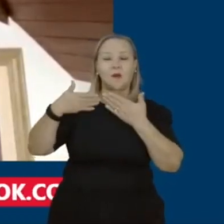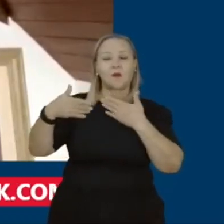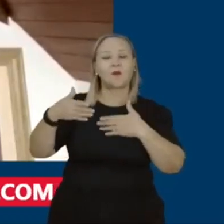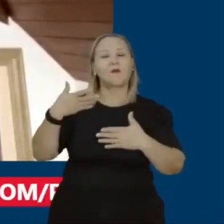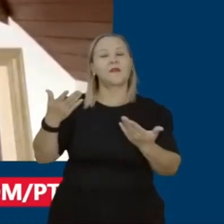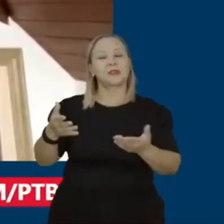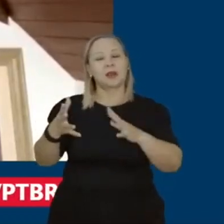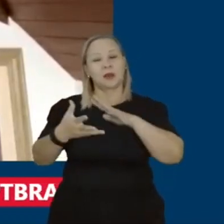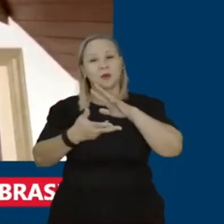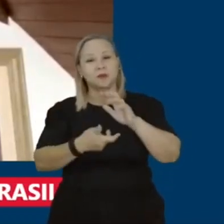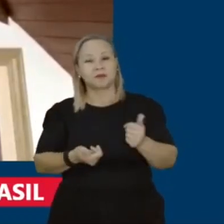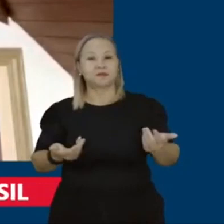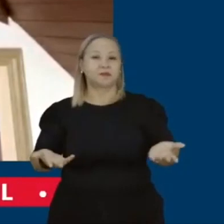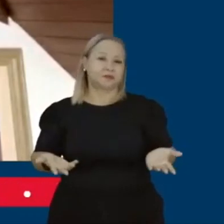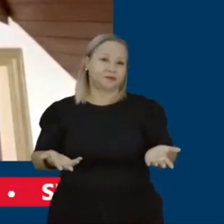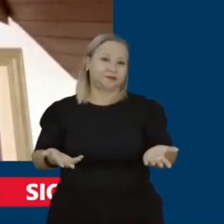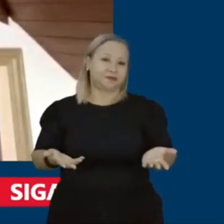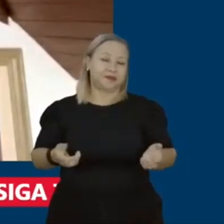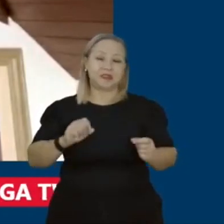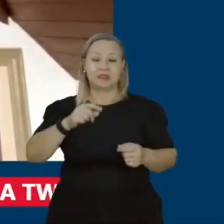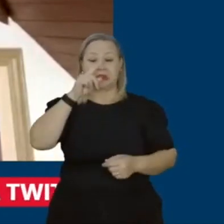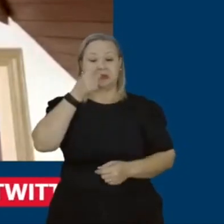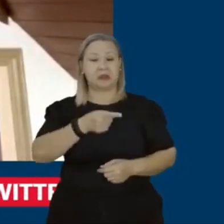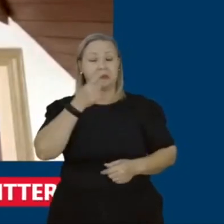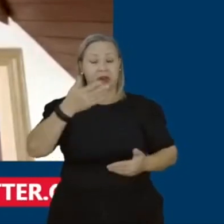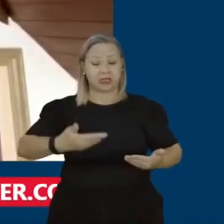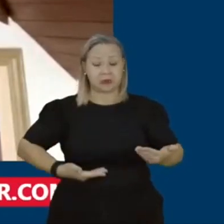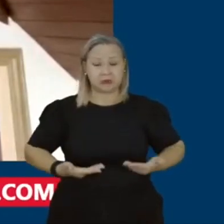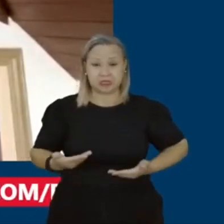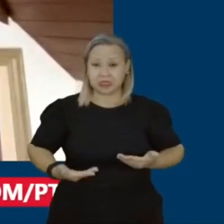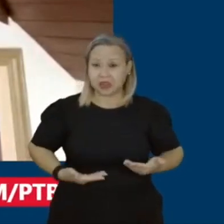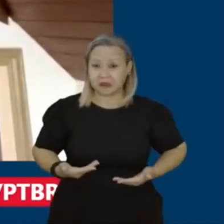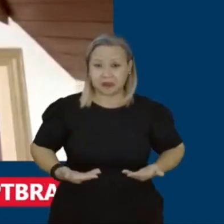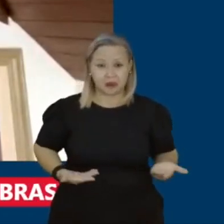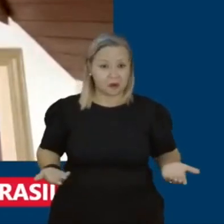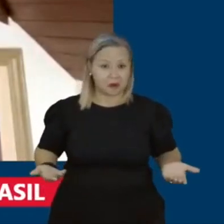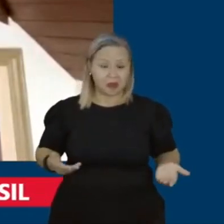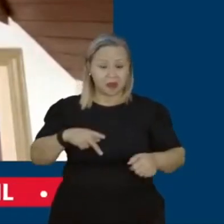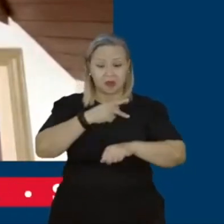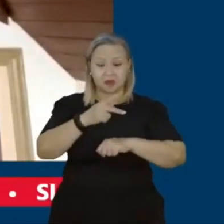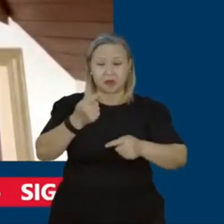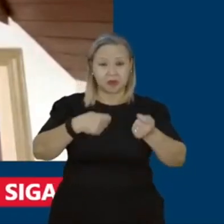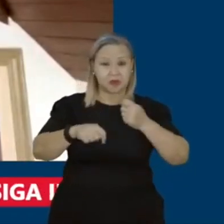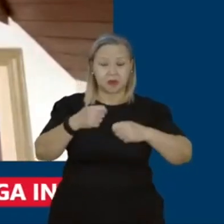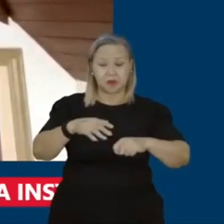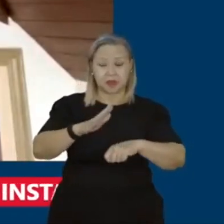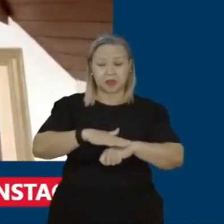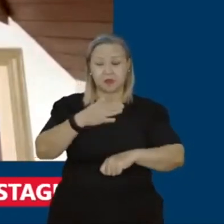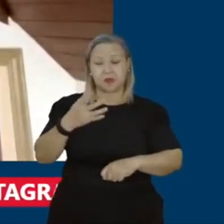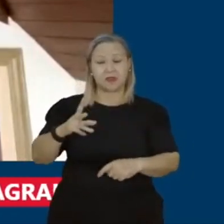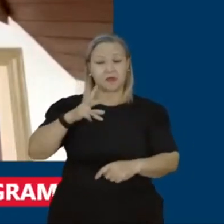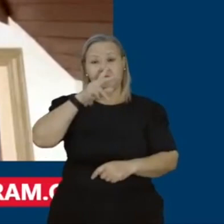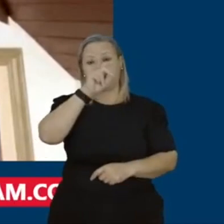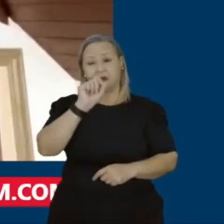seremos caudatários das políticas de países militarmente e economicamente mais fortes que o